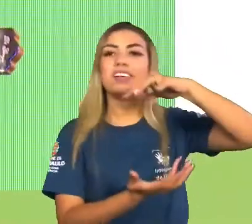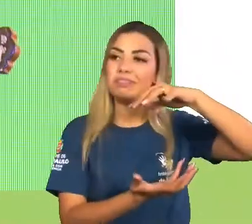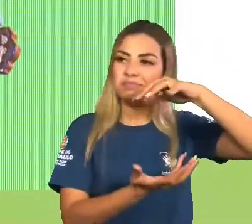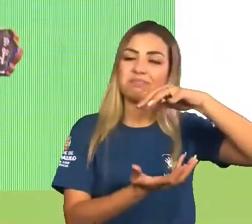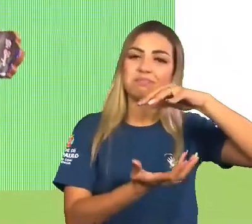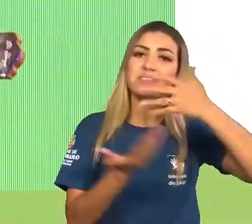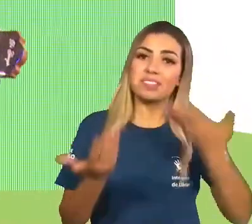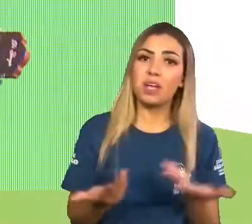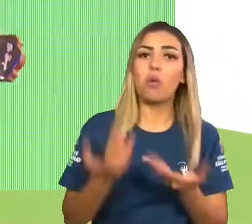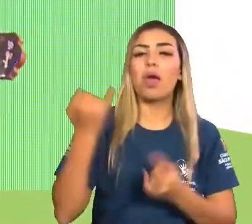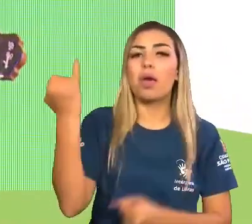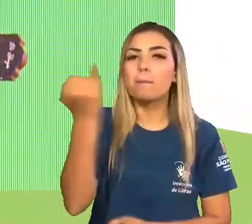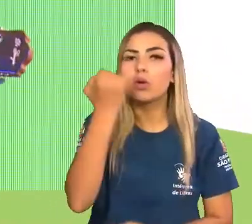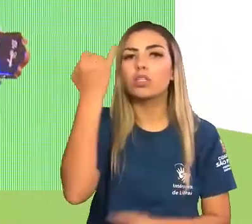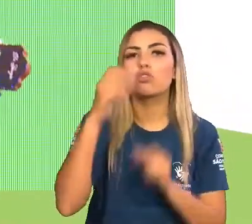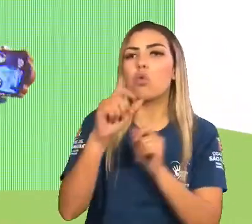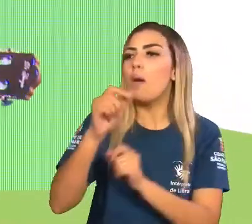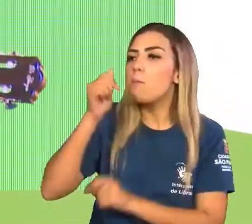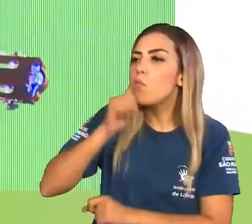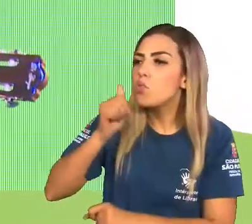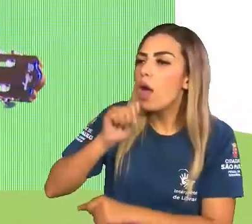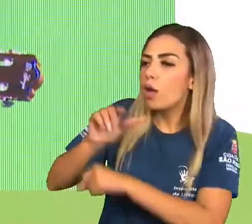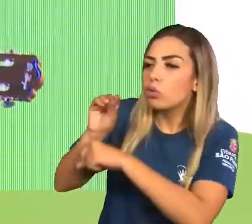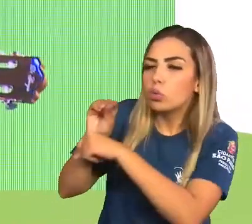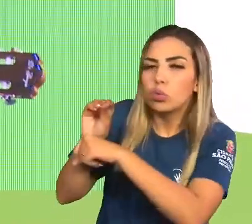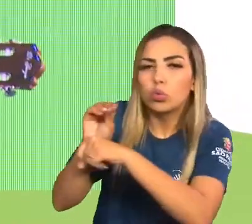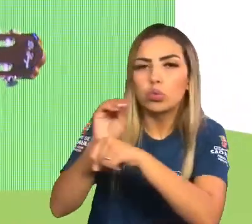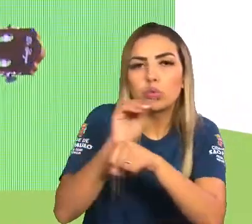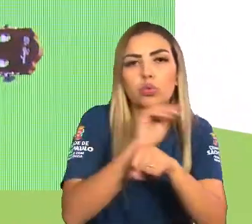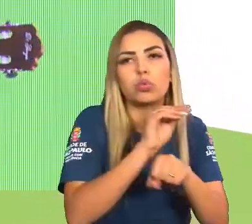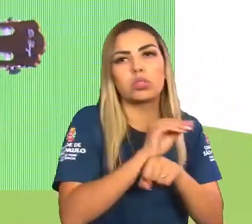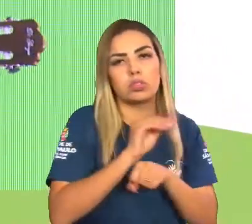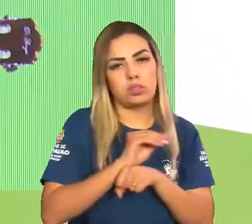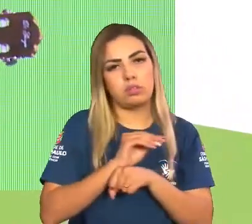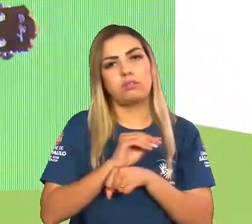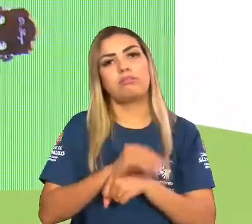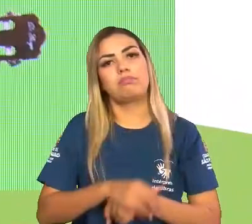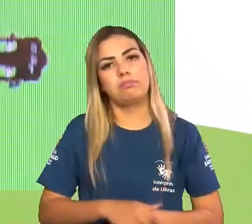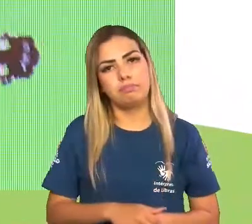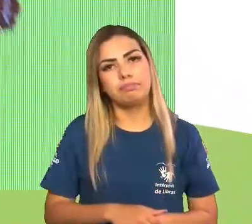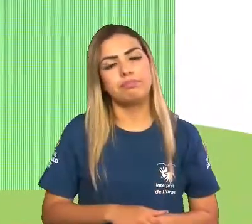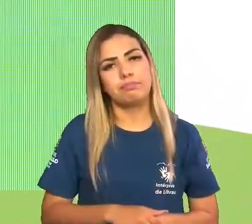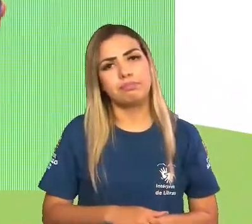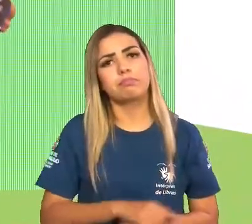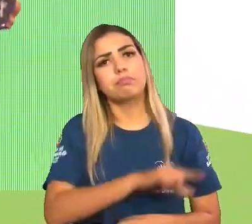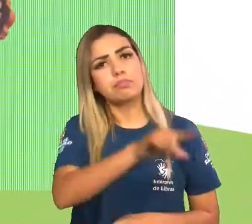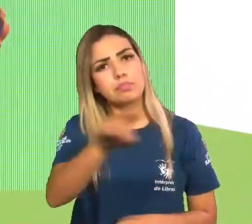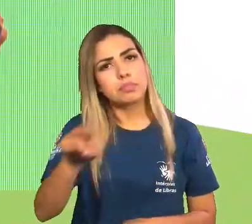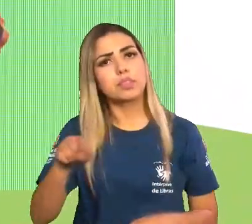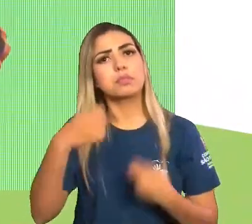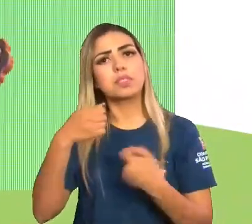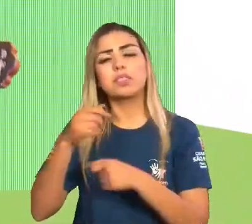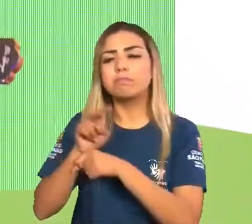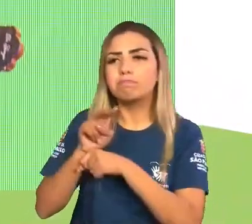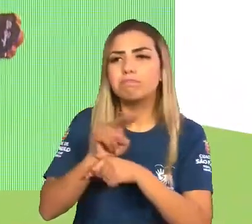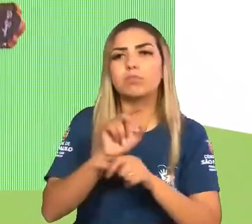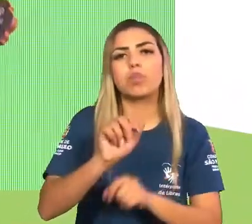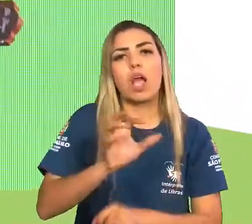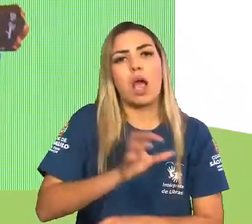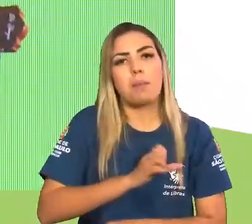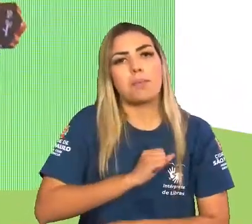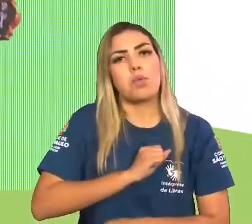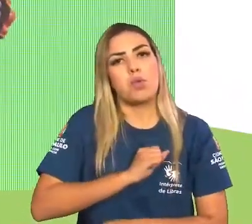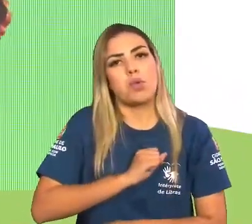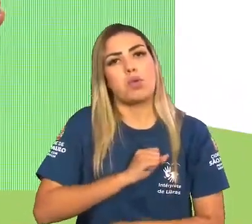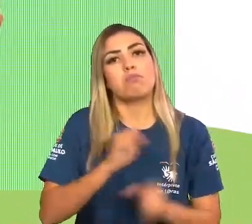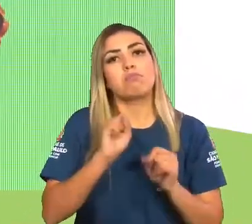gente proteger mais. Se o amor acabou, busque que o amor só está por começar. Vai ter alguém